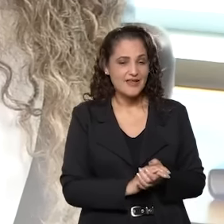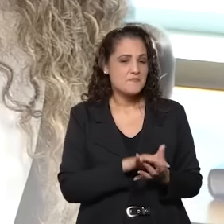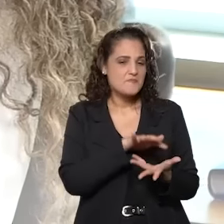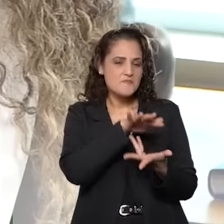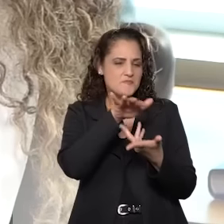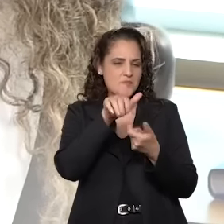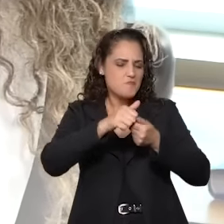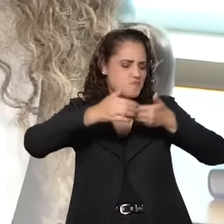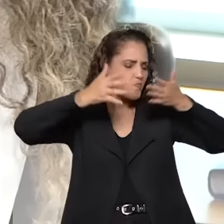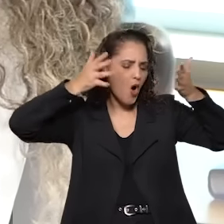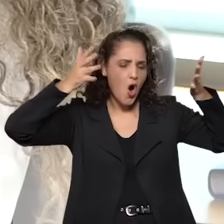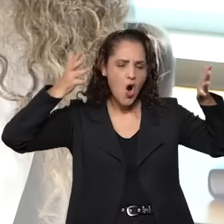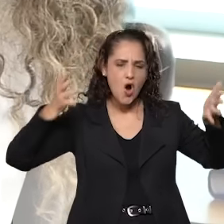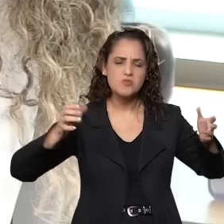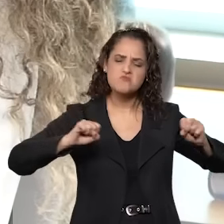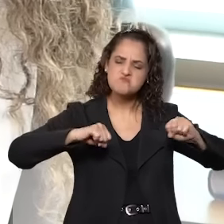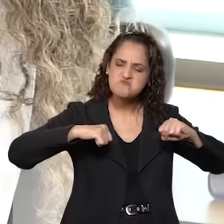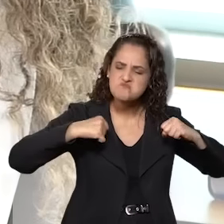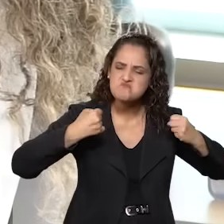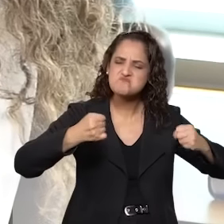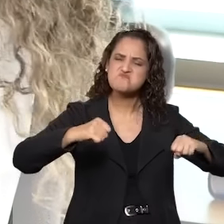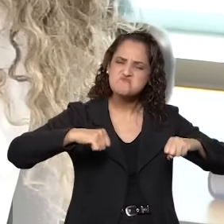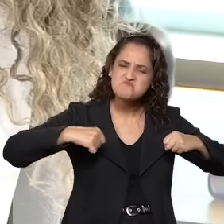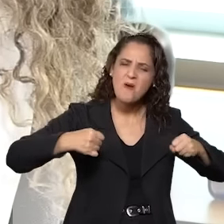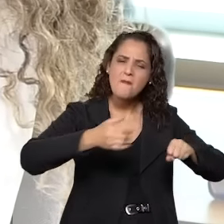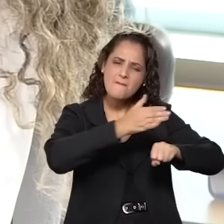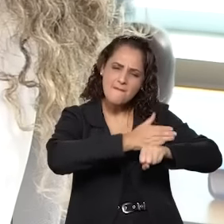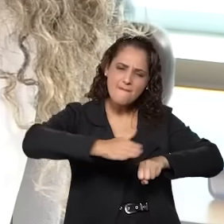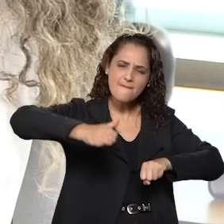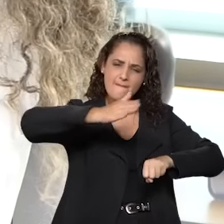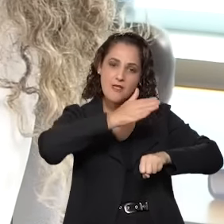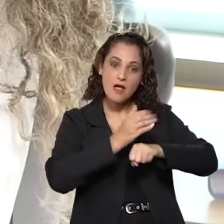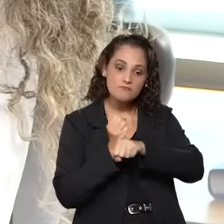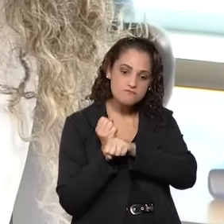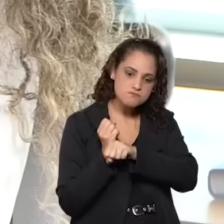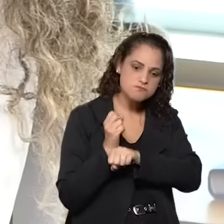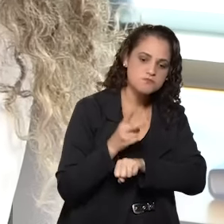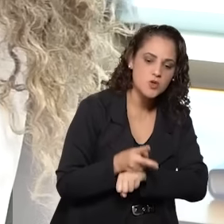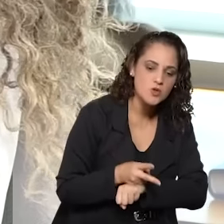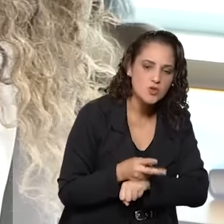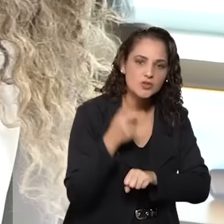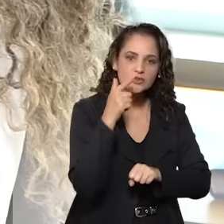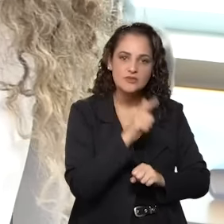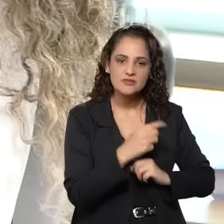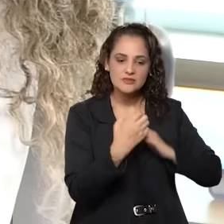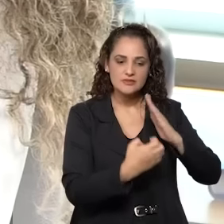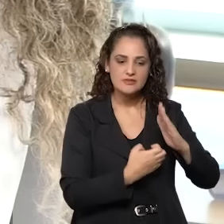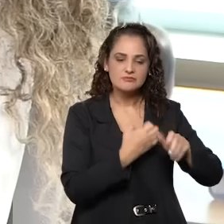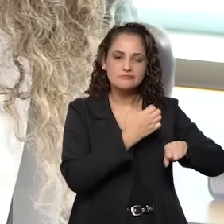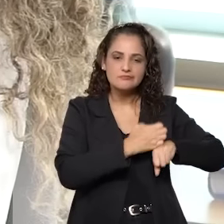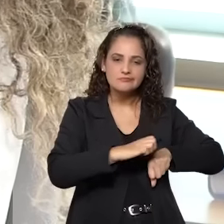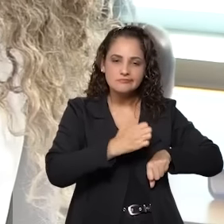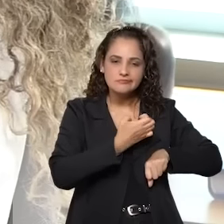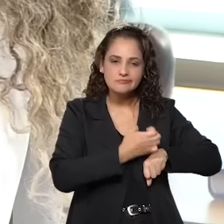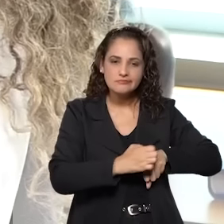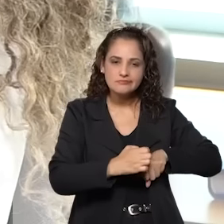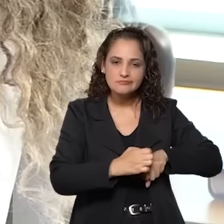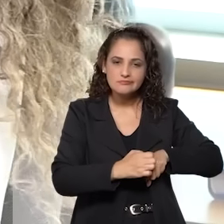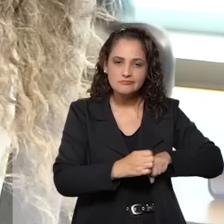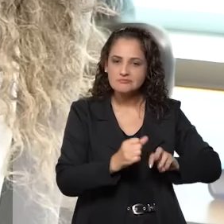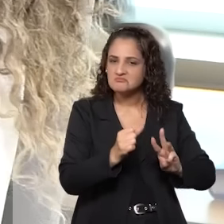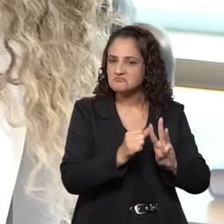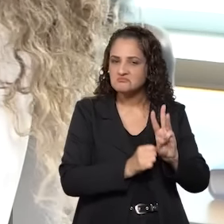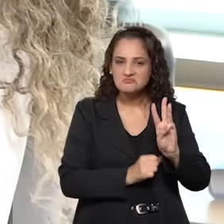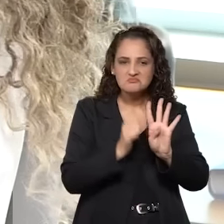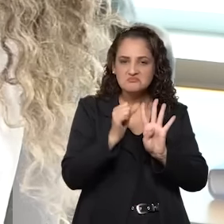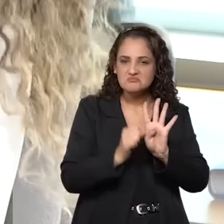conseguiu entrar na empresa começou a estagiar com 3S 4 meses de estágio essa menina voltava para casa todos os dias